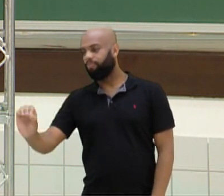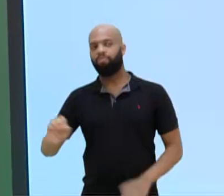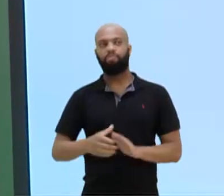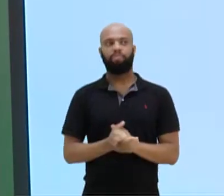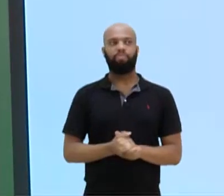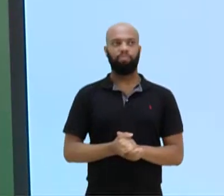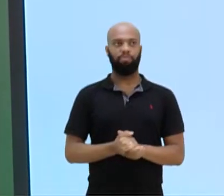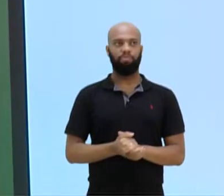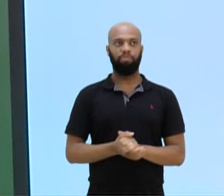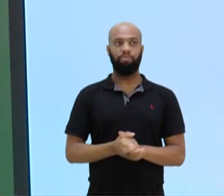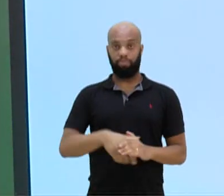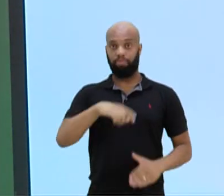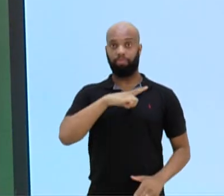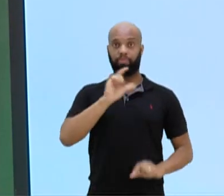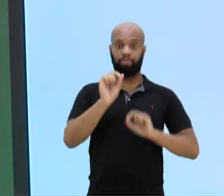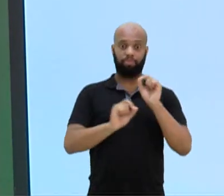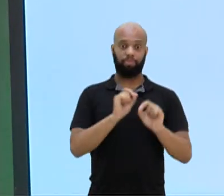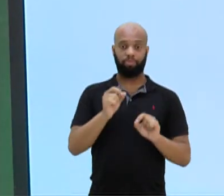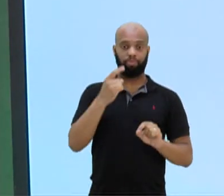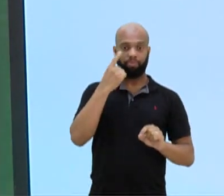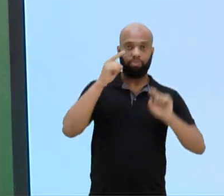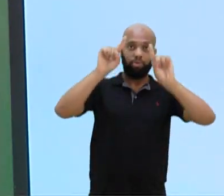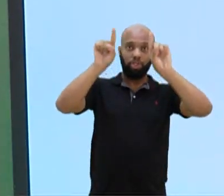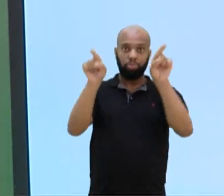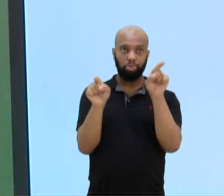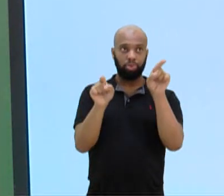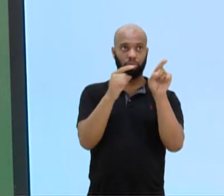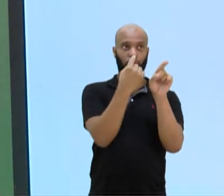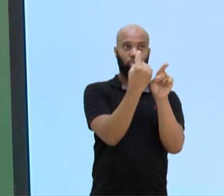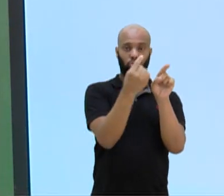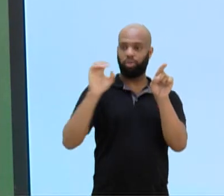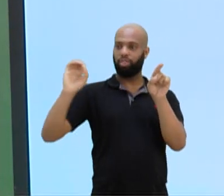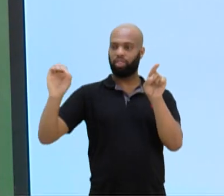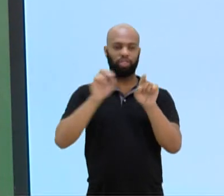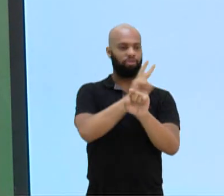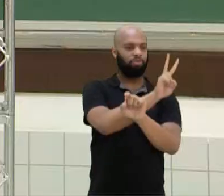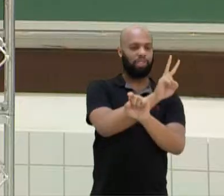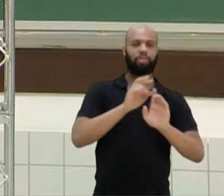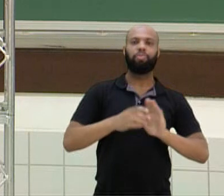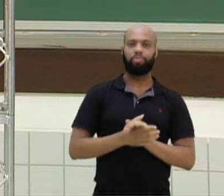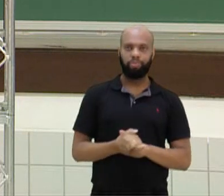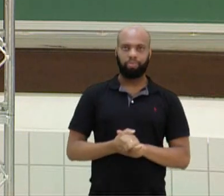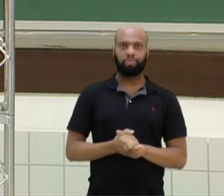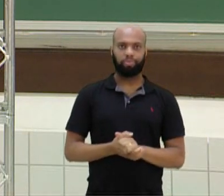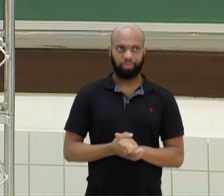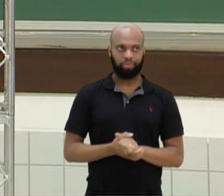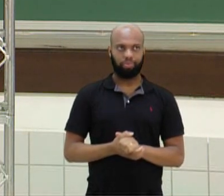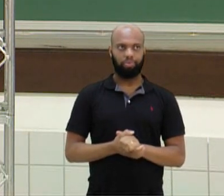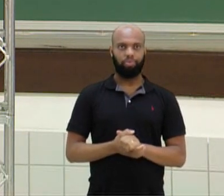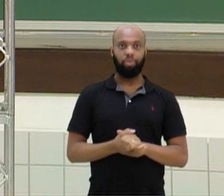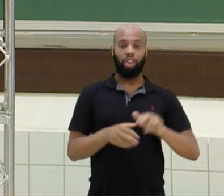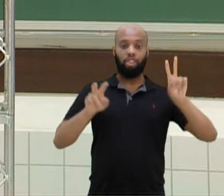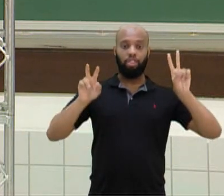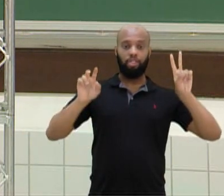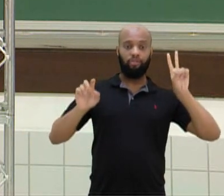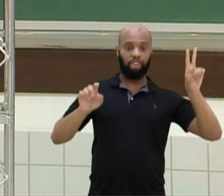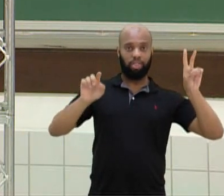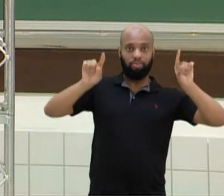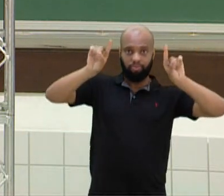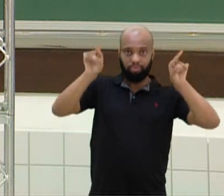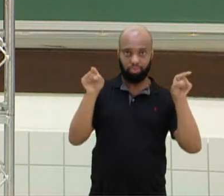2a, mas você pode usar a soma das raízes, né, dividido por 2. Ponto médio das raízes, ou seja, 1 mais 1, 2